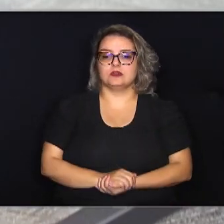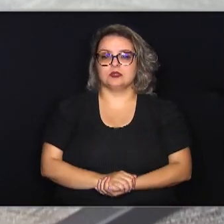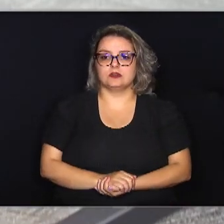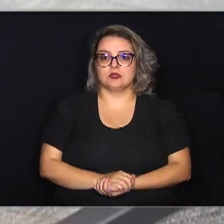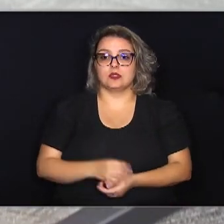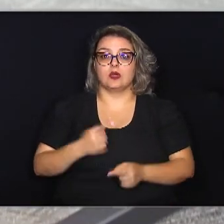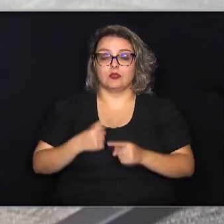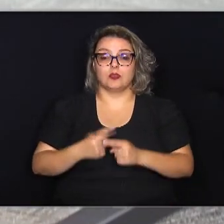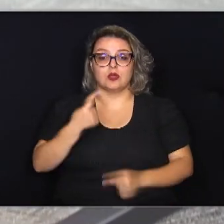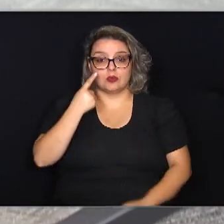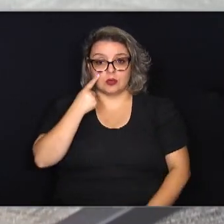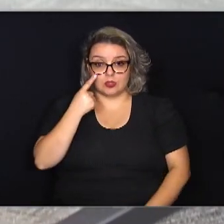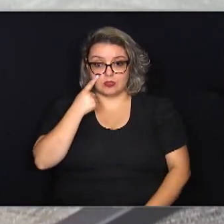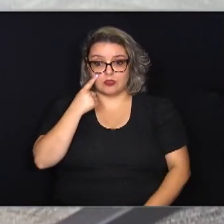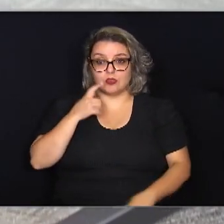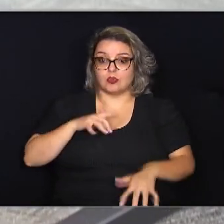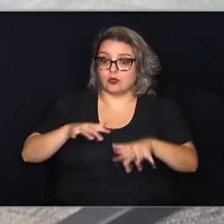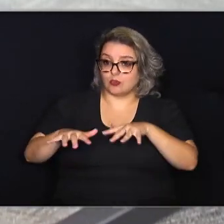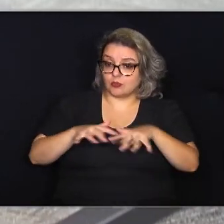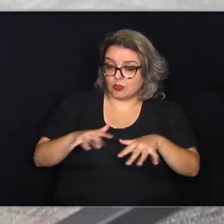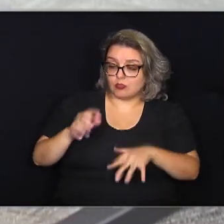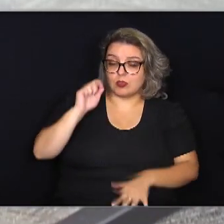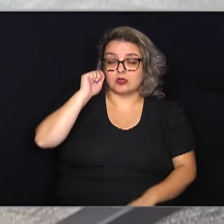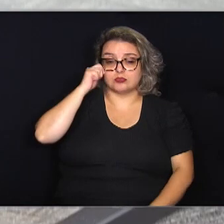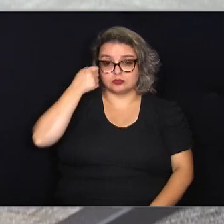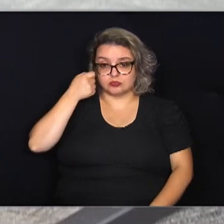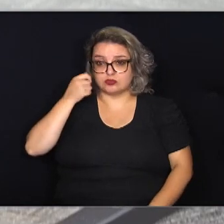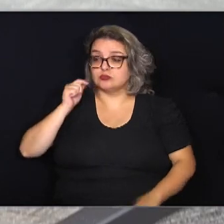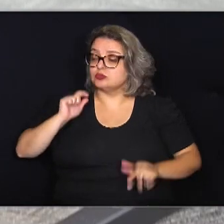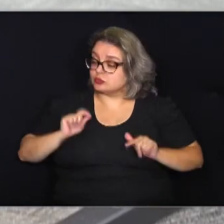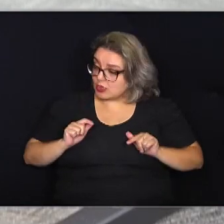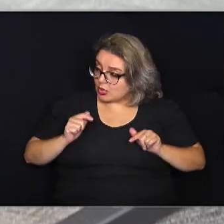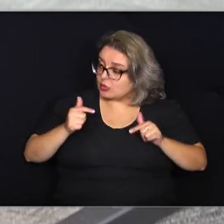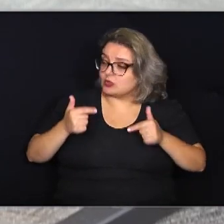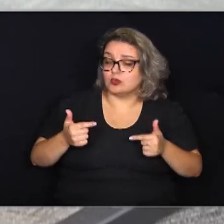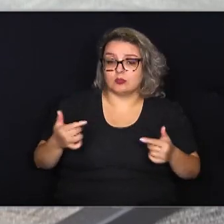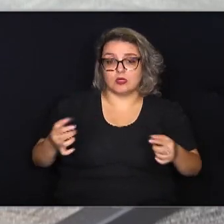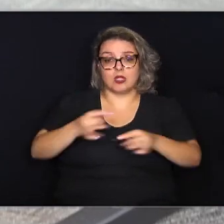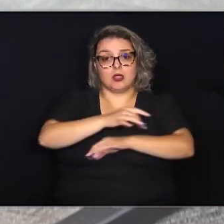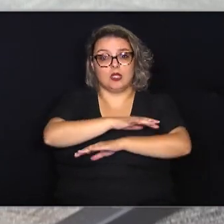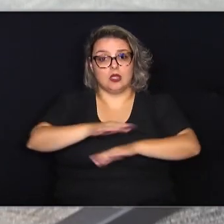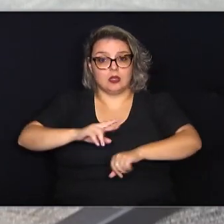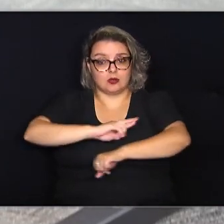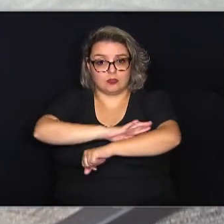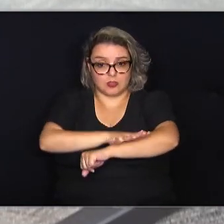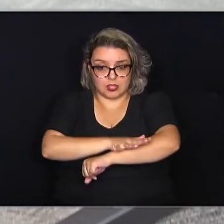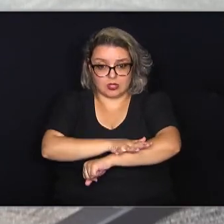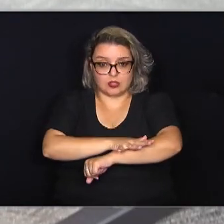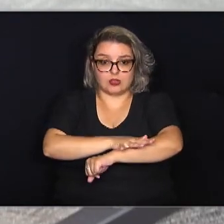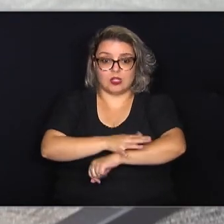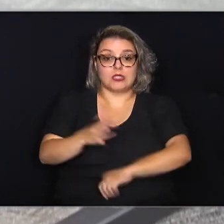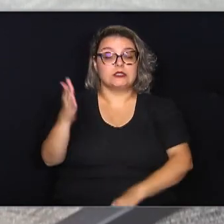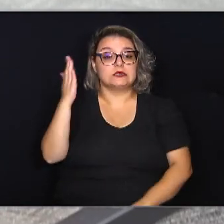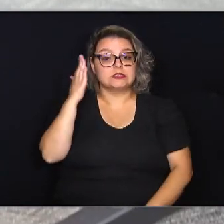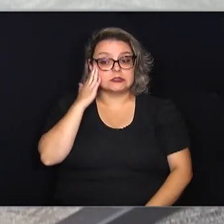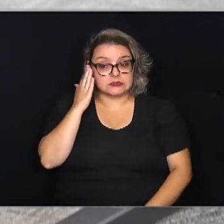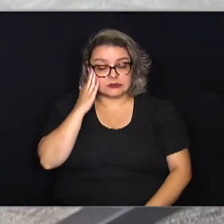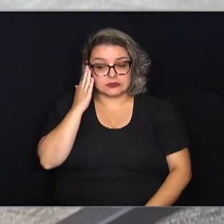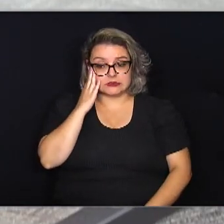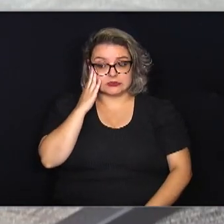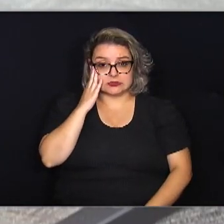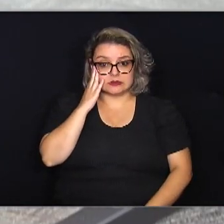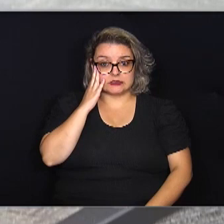porque veja, o movimento negro, né, na luta, no combate ao racismo, o movimento negro entende que